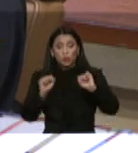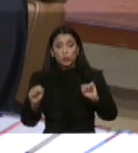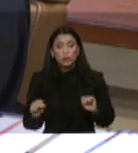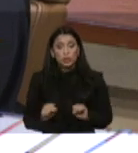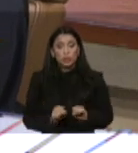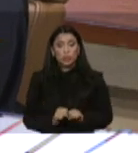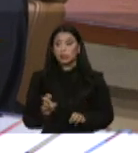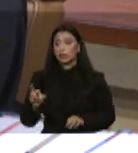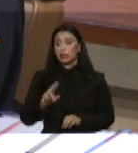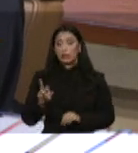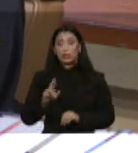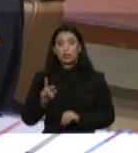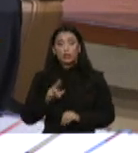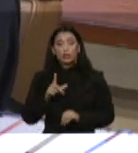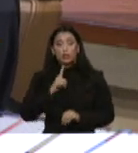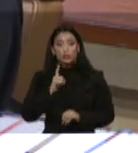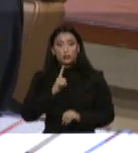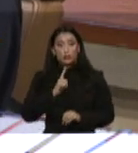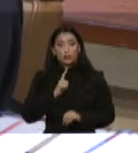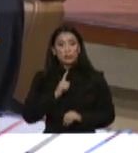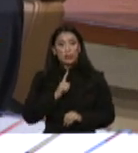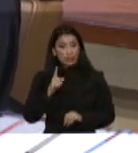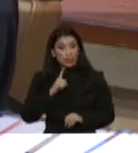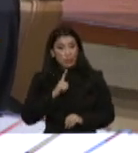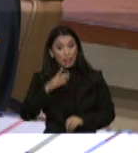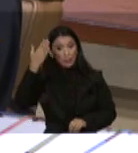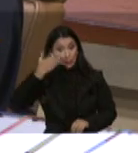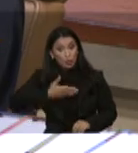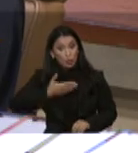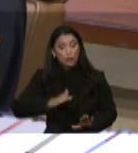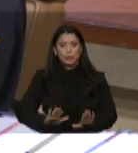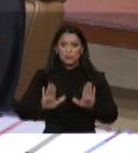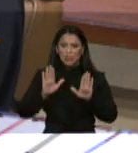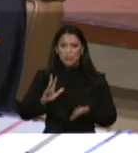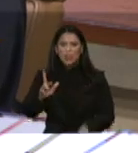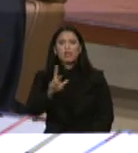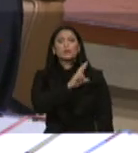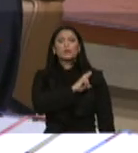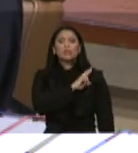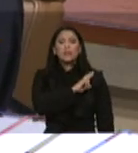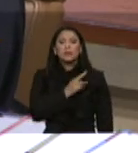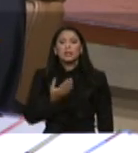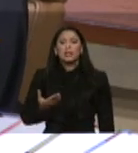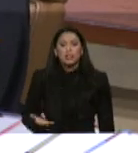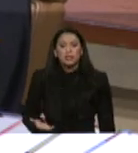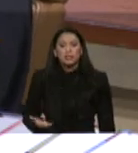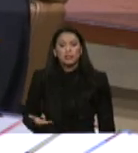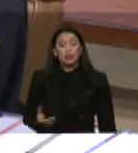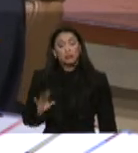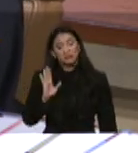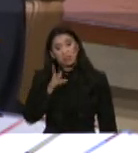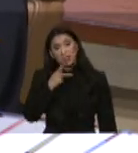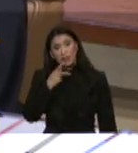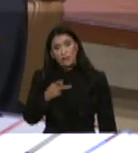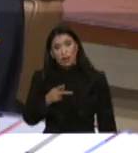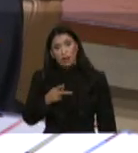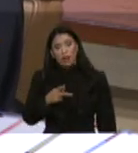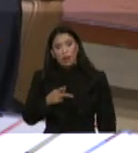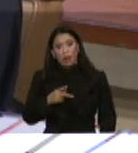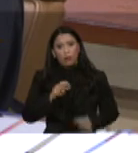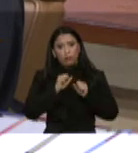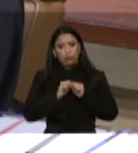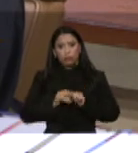não só na busca de prova mas também da responsabilização porque isso viraliza